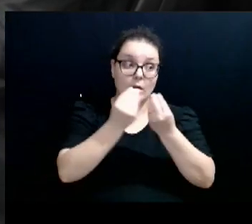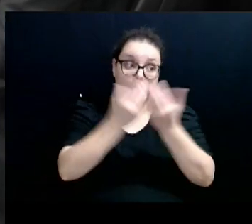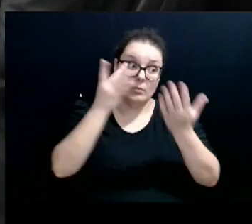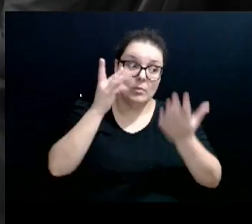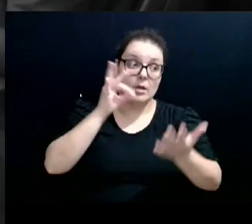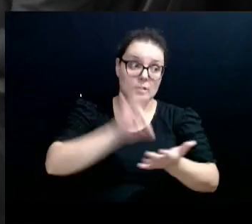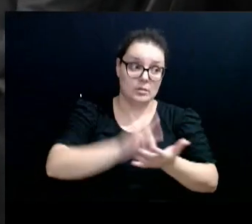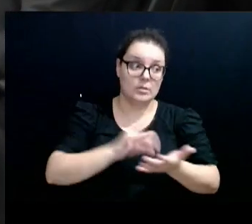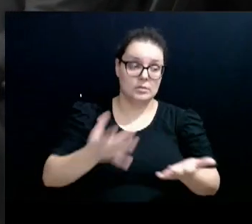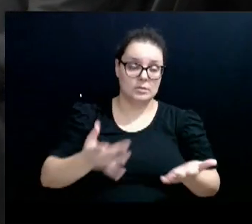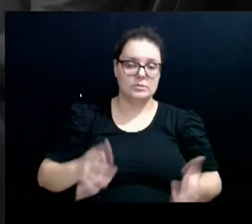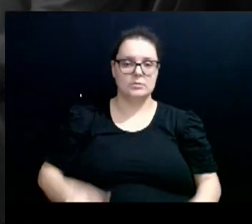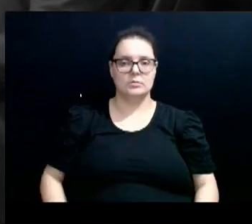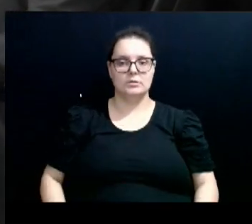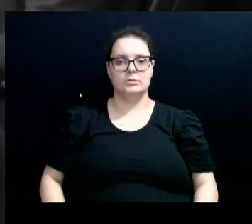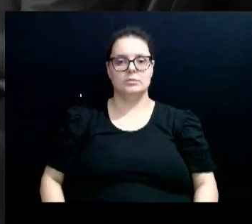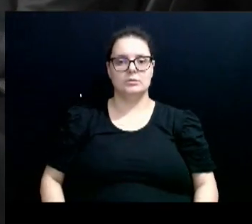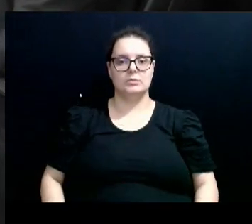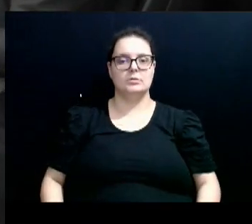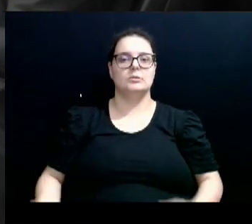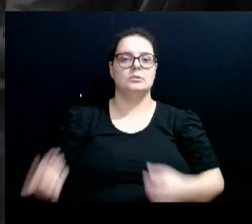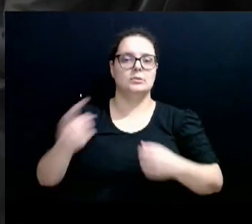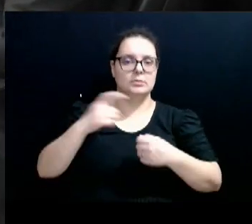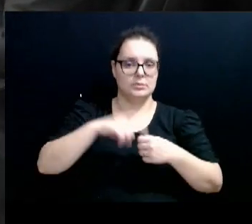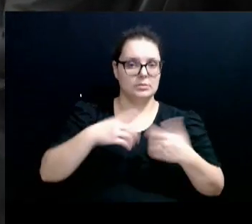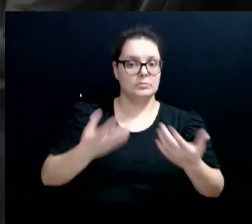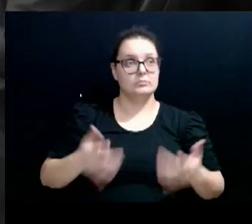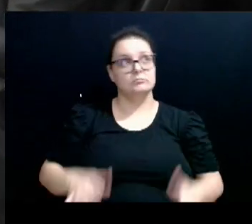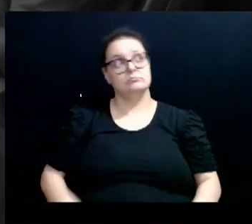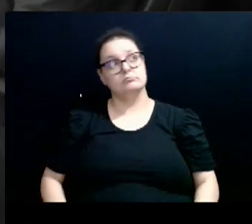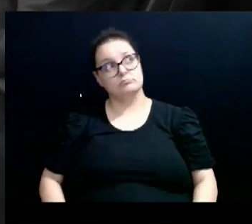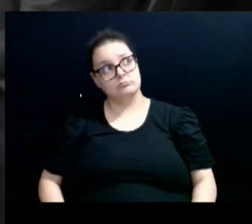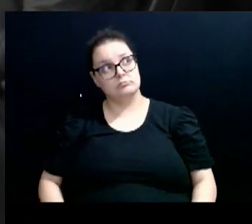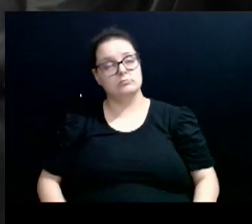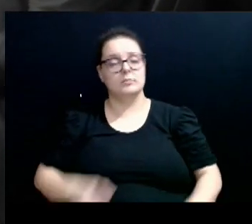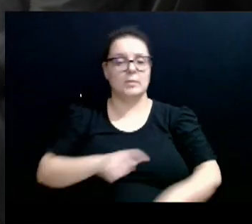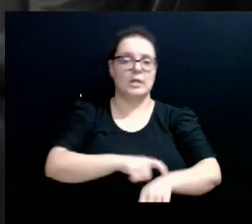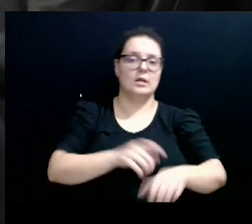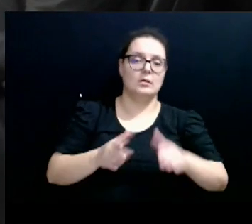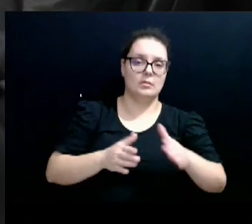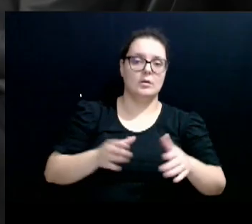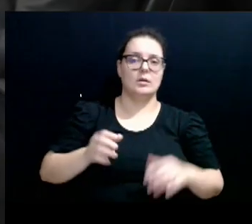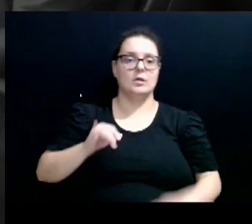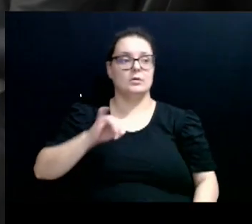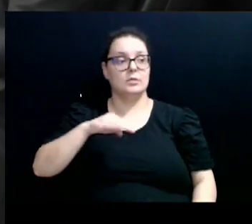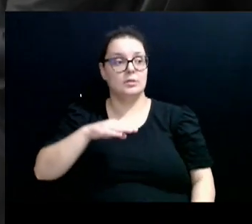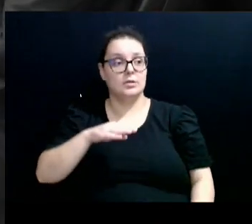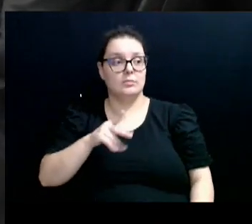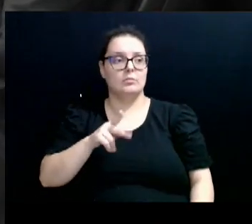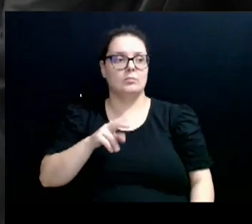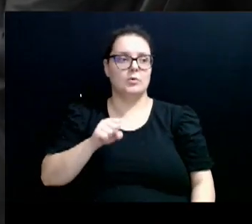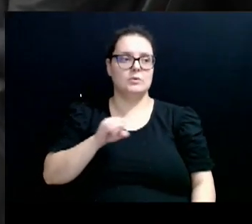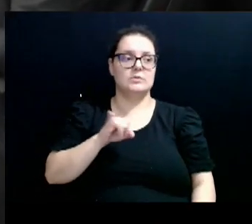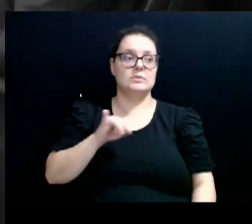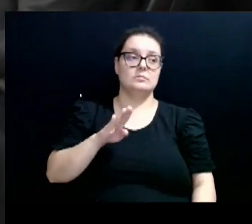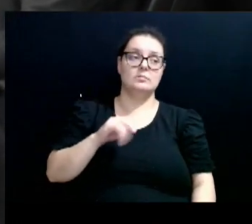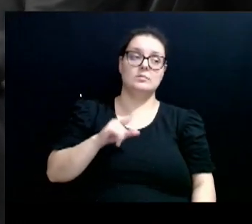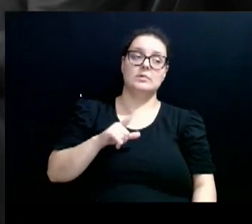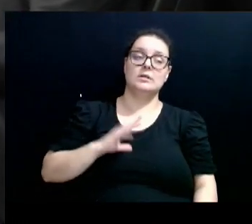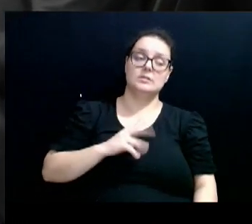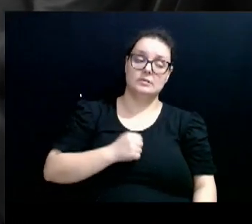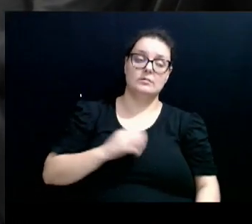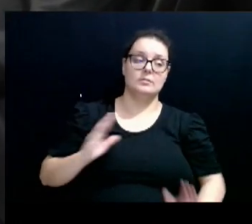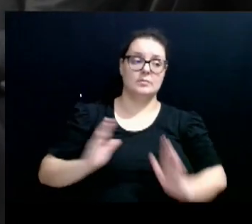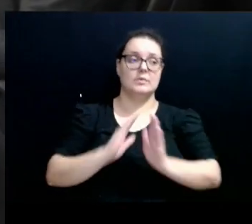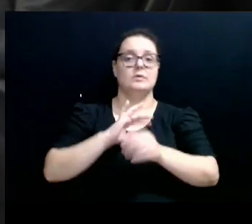daquele retorno e daquela... talvez naquele momento aquela impossibilidade de se salvar diante da Covid-19.